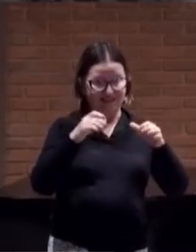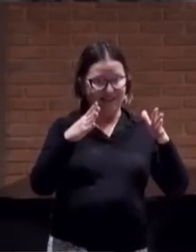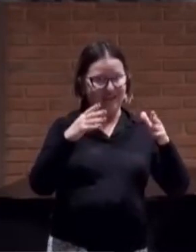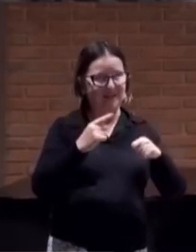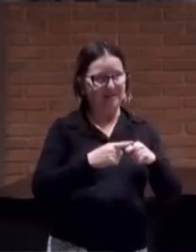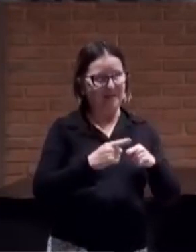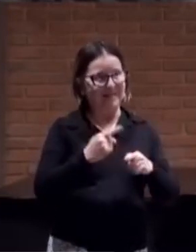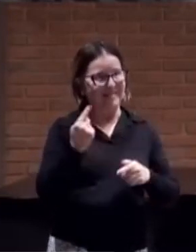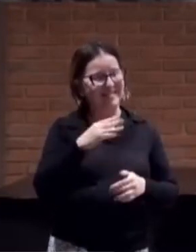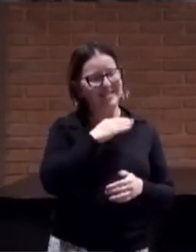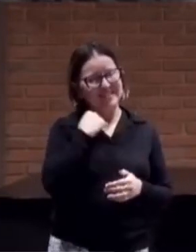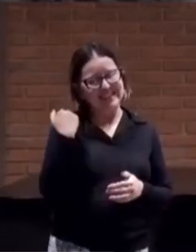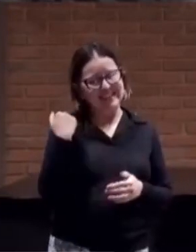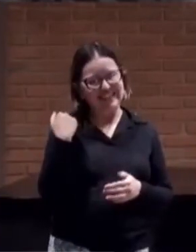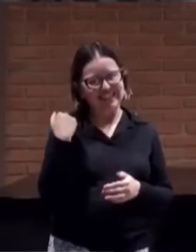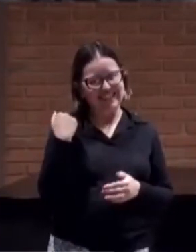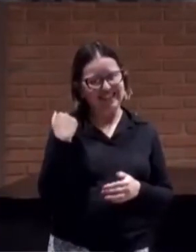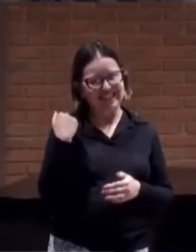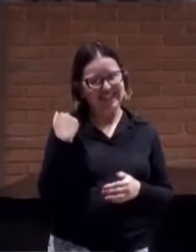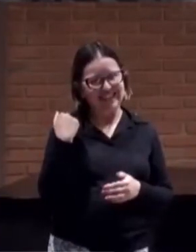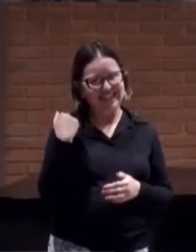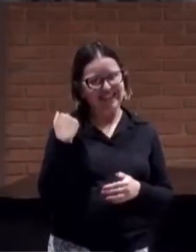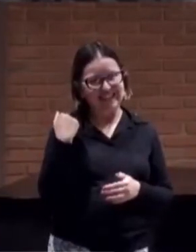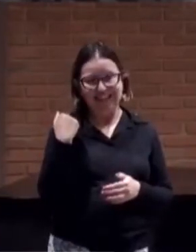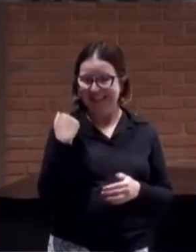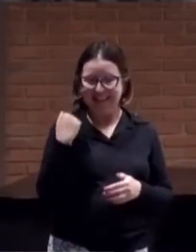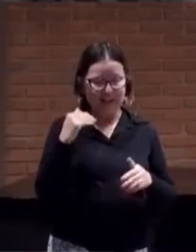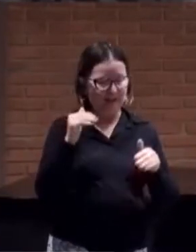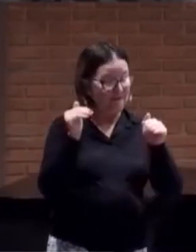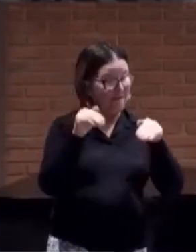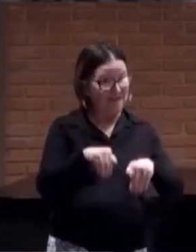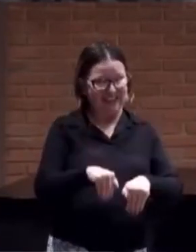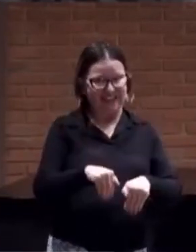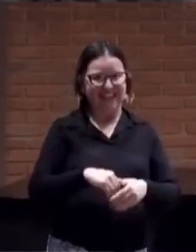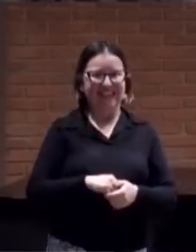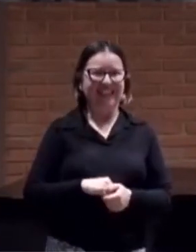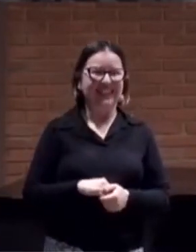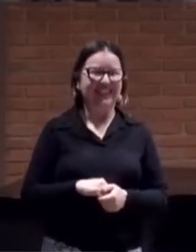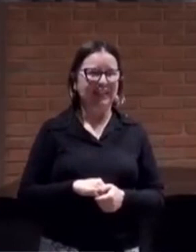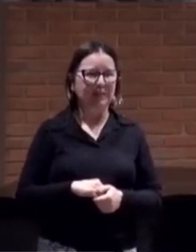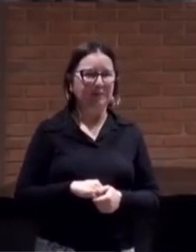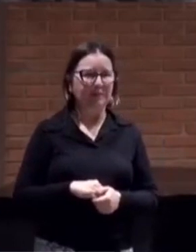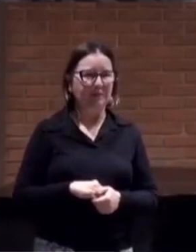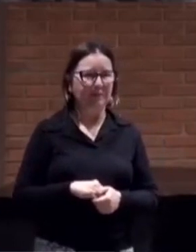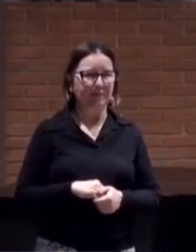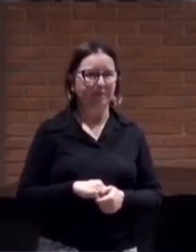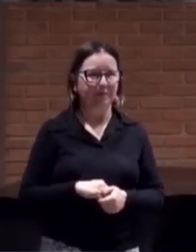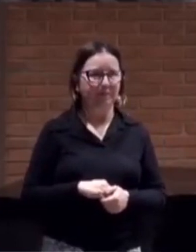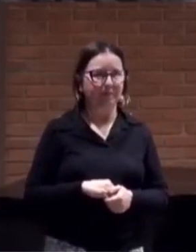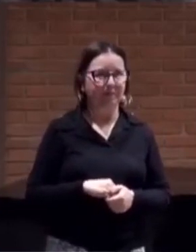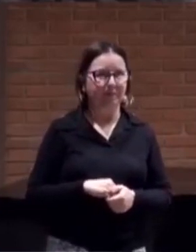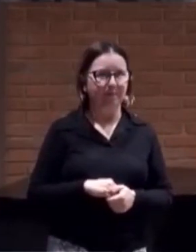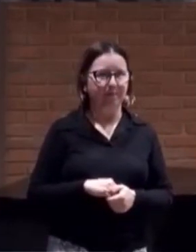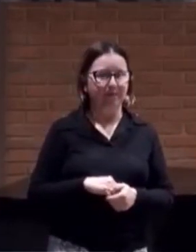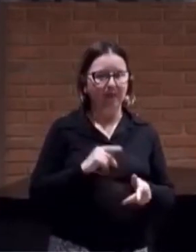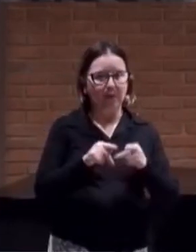porque sua morte não é o fim. Os romanos se